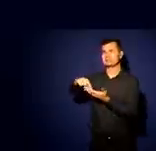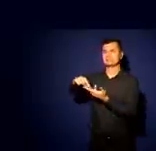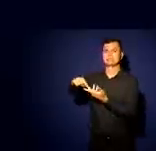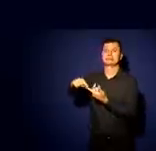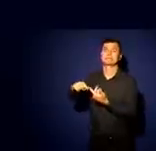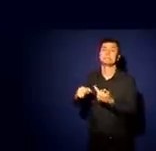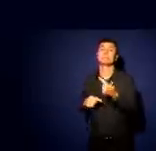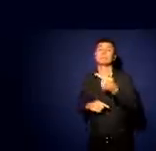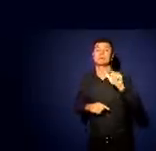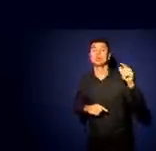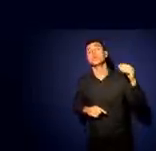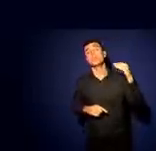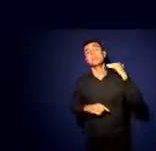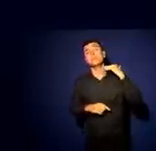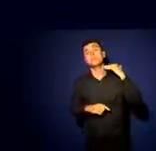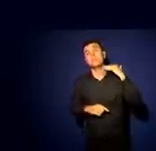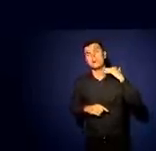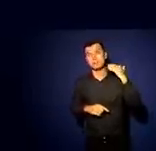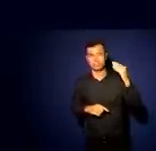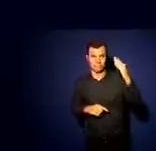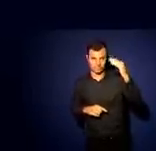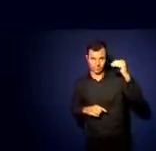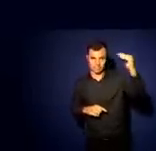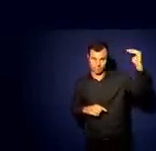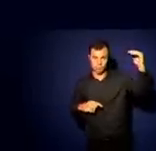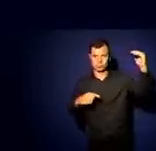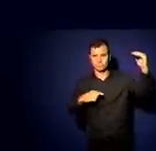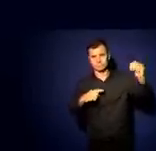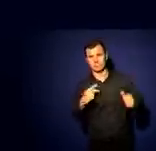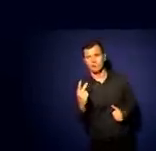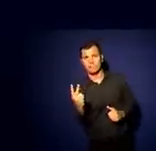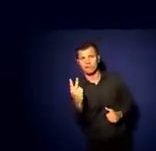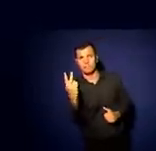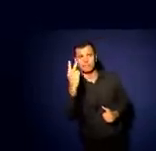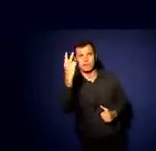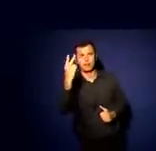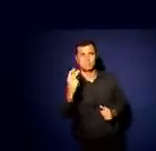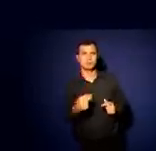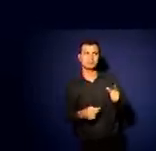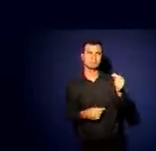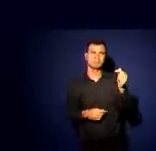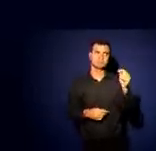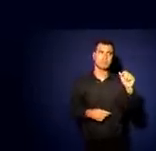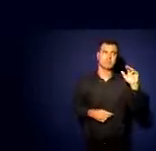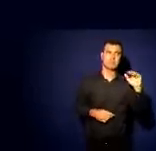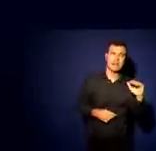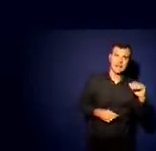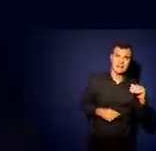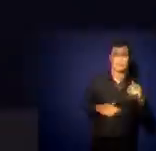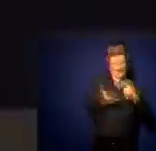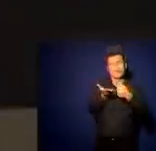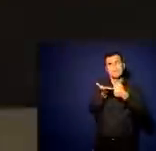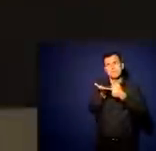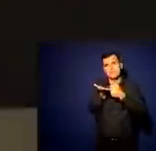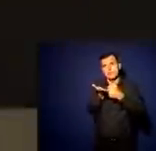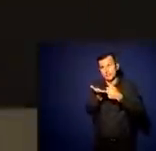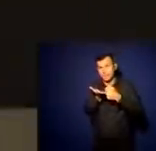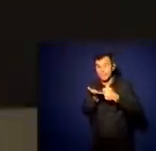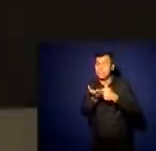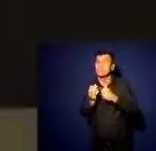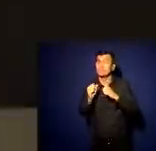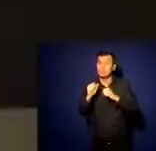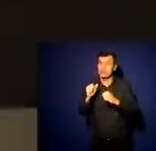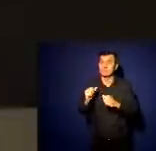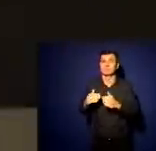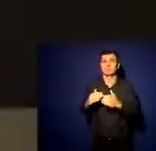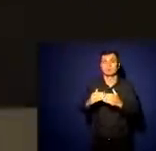bancos olhando o valuation puramente ele nos parece entre o barato e o médio porém com uma série de riscos para frente né seja